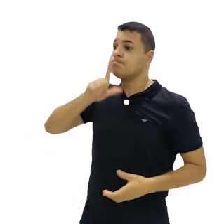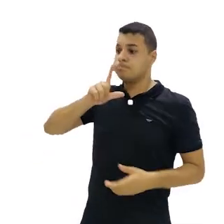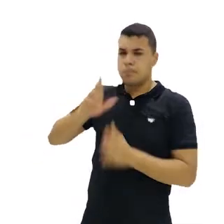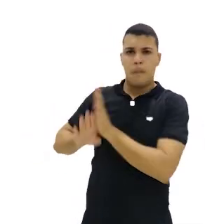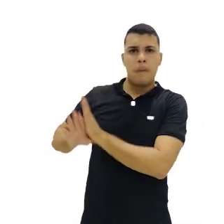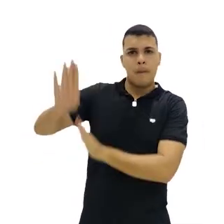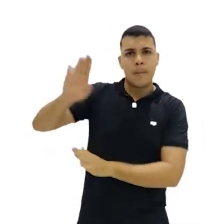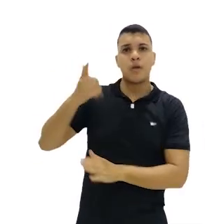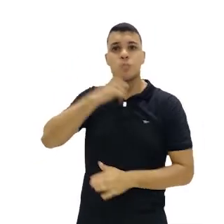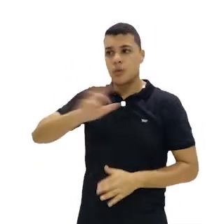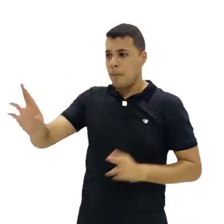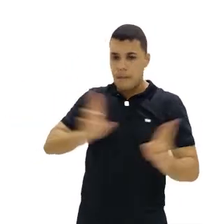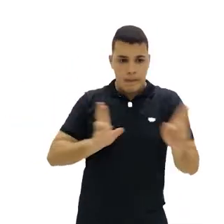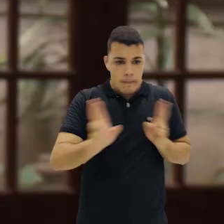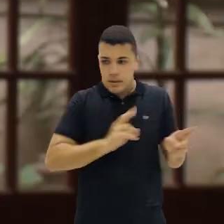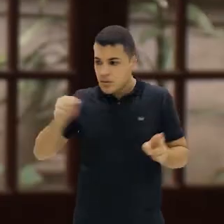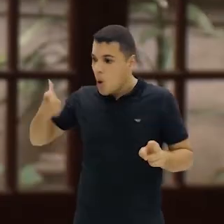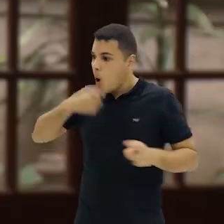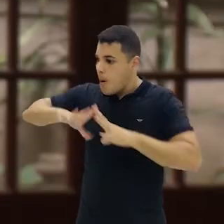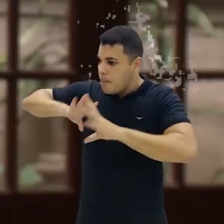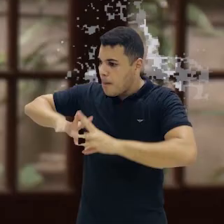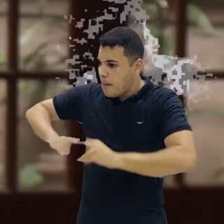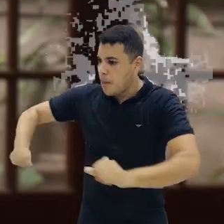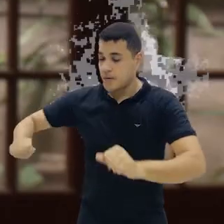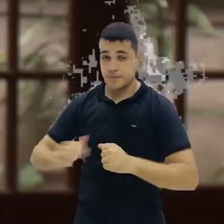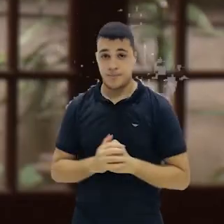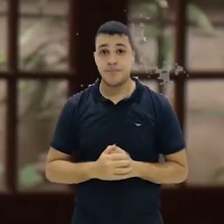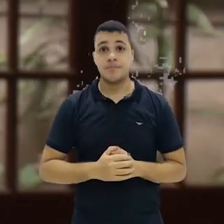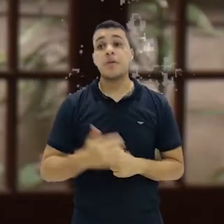cura, controle da pressão arterial,